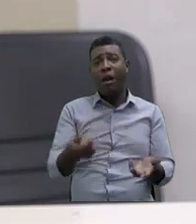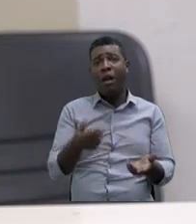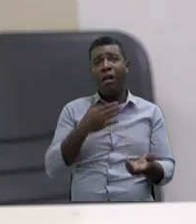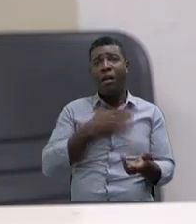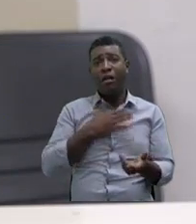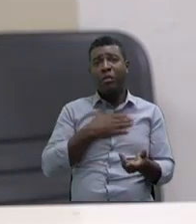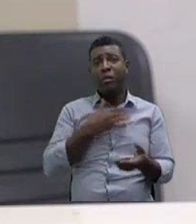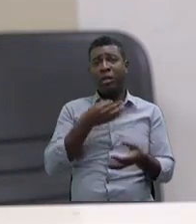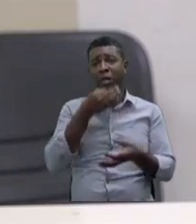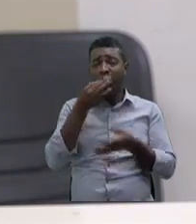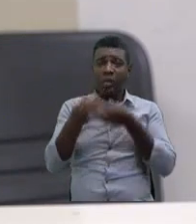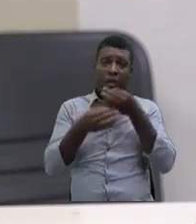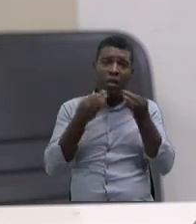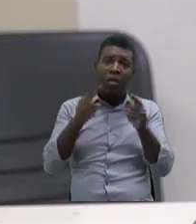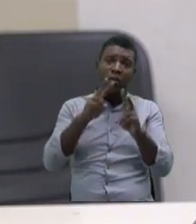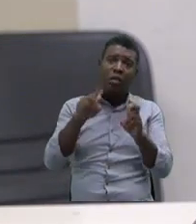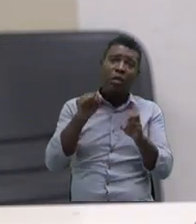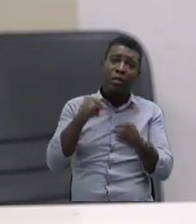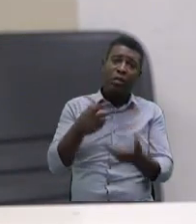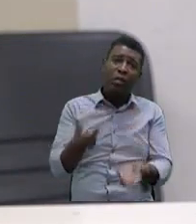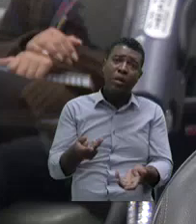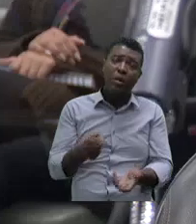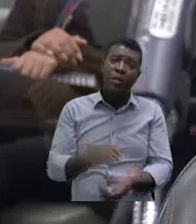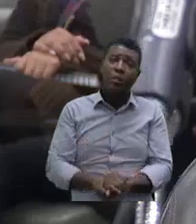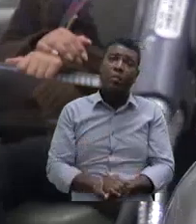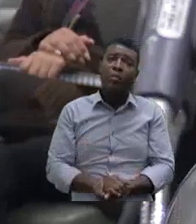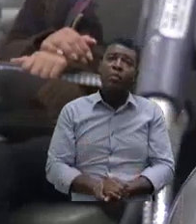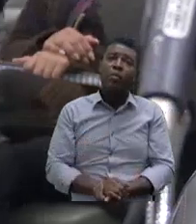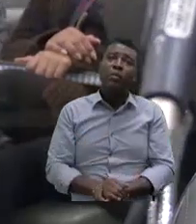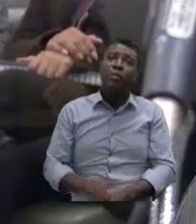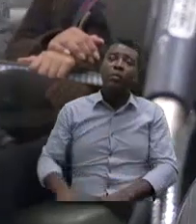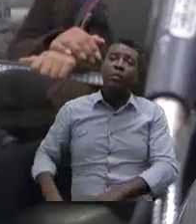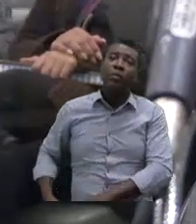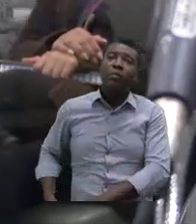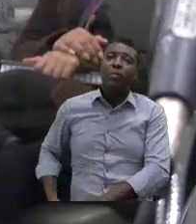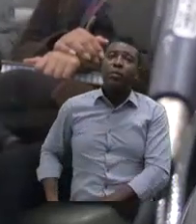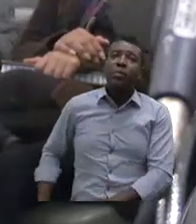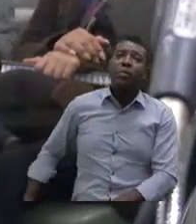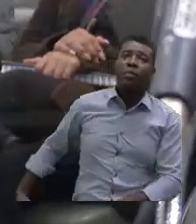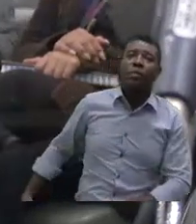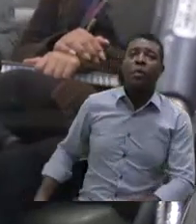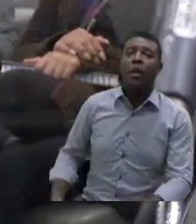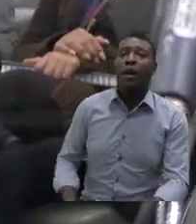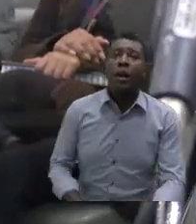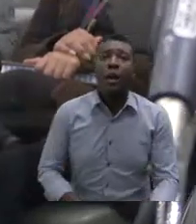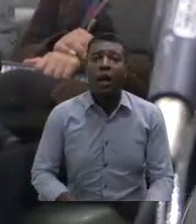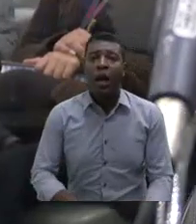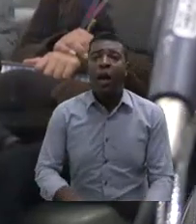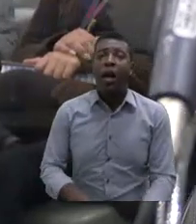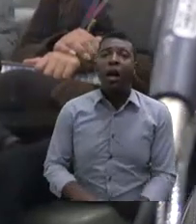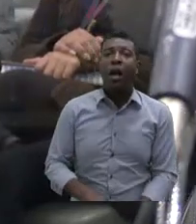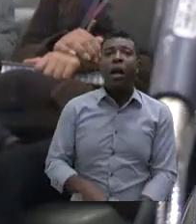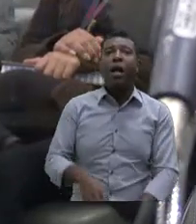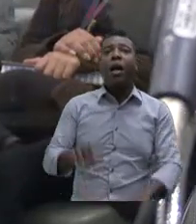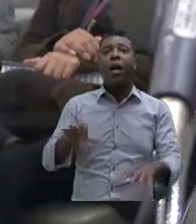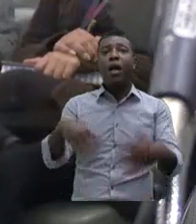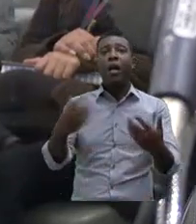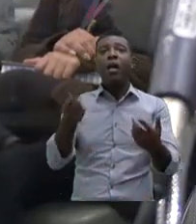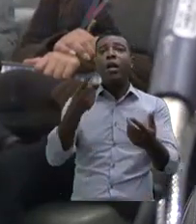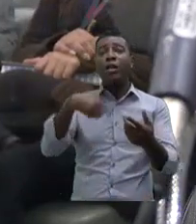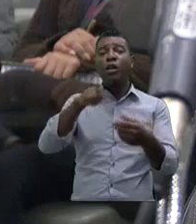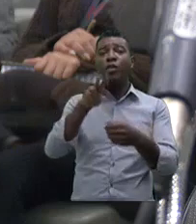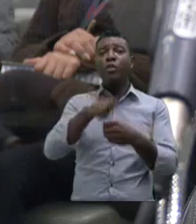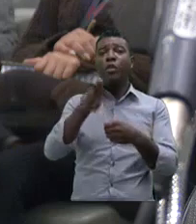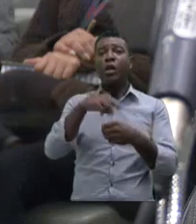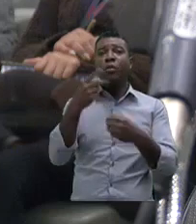minhas considerações que eu tenho, deputado. Presidente, nós utilizamos aqui, antes do senhor chegar, não é tréplica, eu